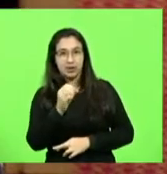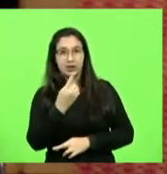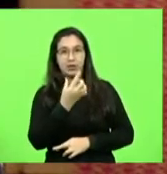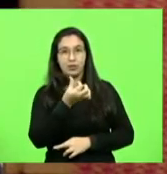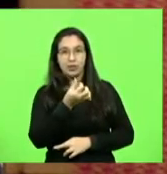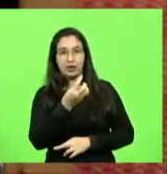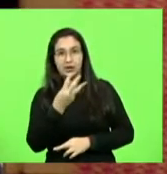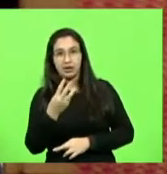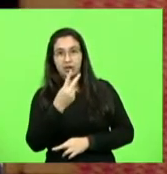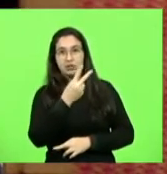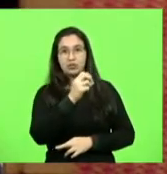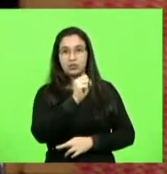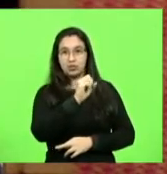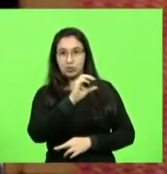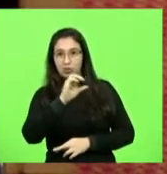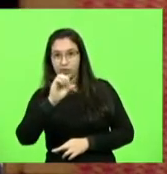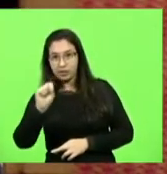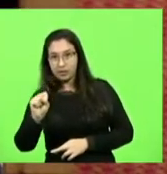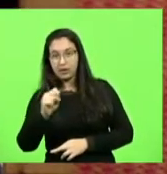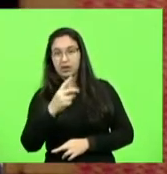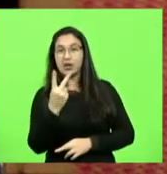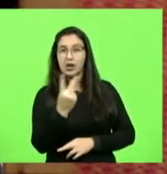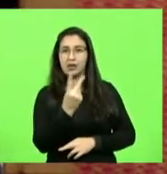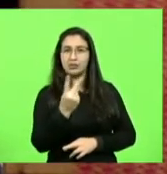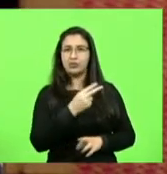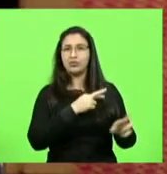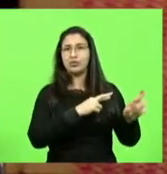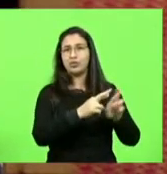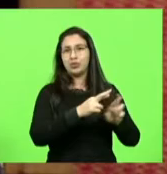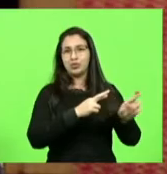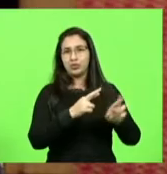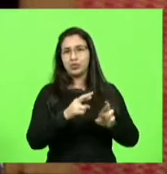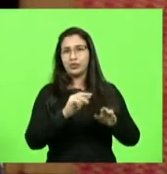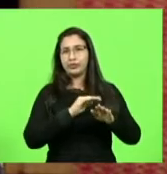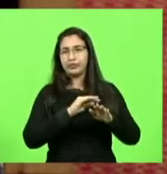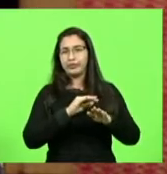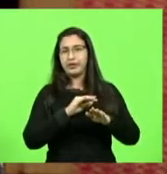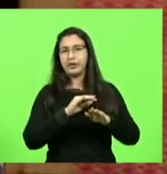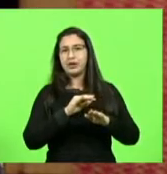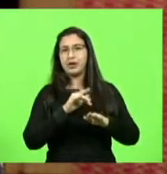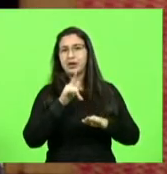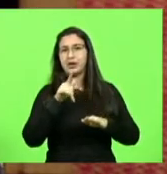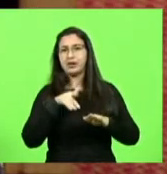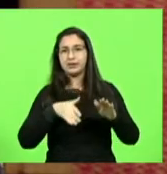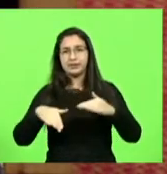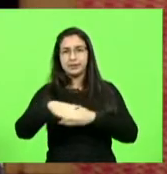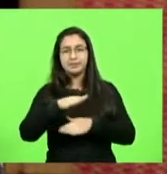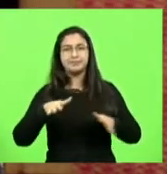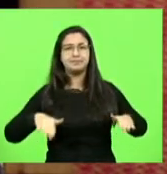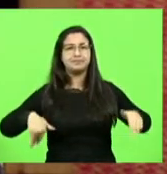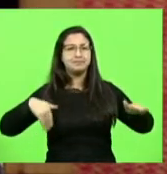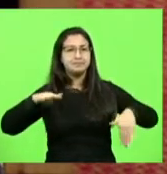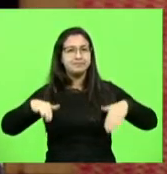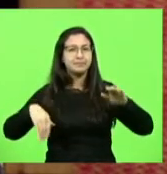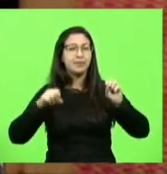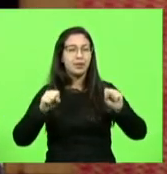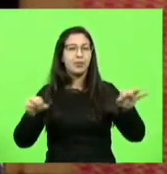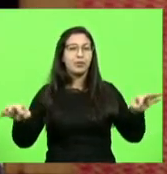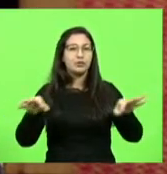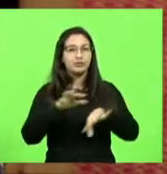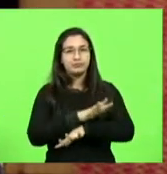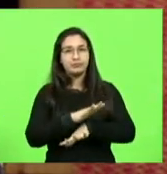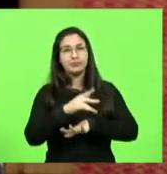163, essas duas aqui do nosso litoral podem estar concluído esse projeto que